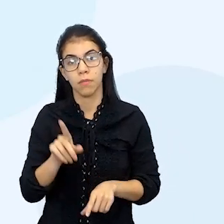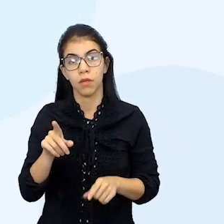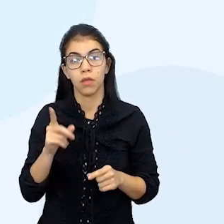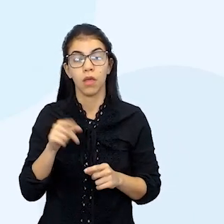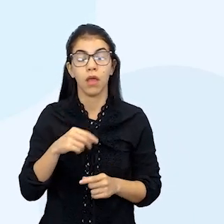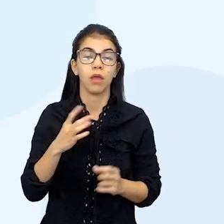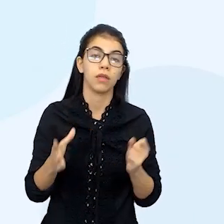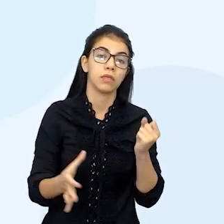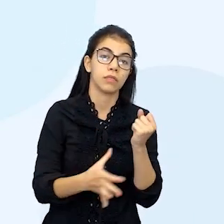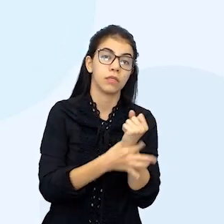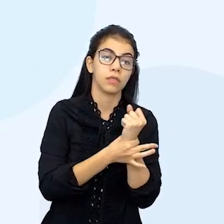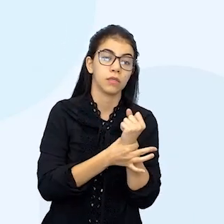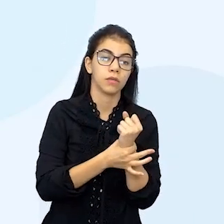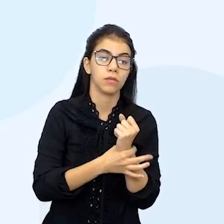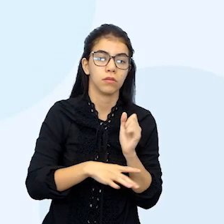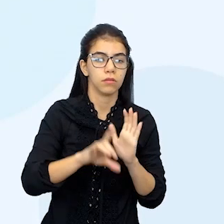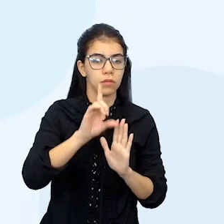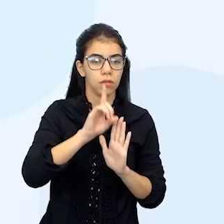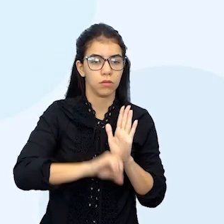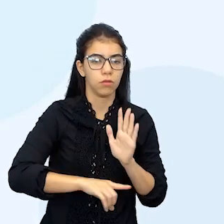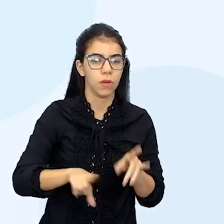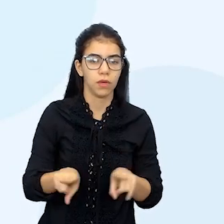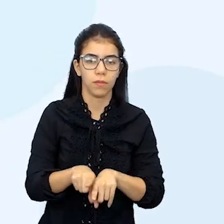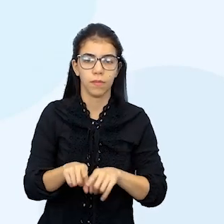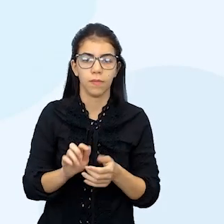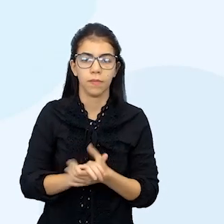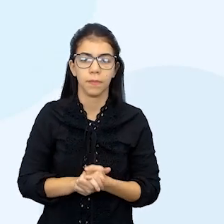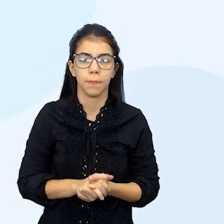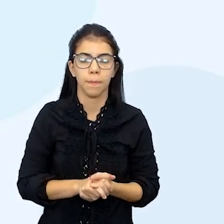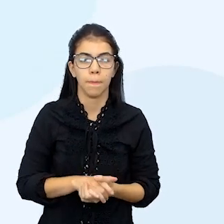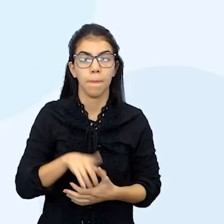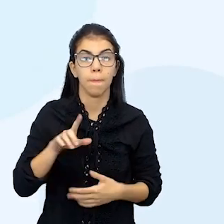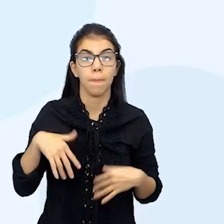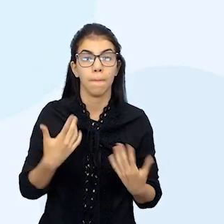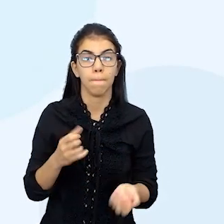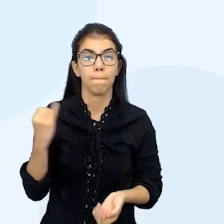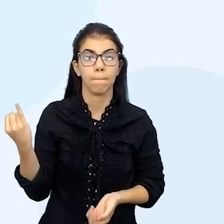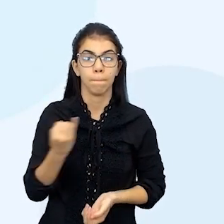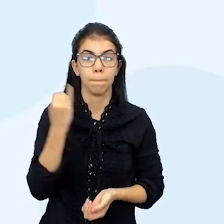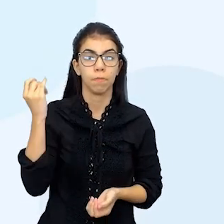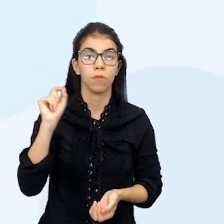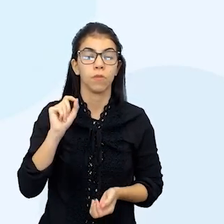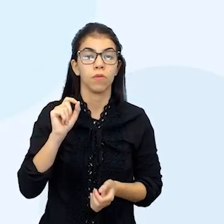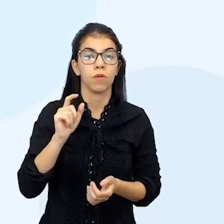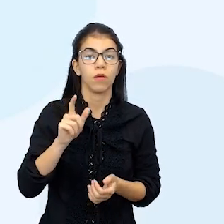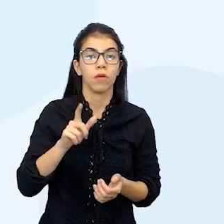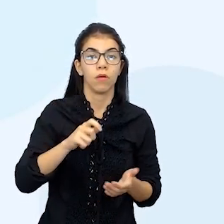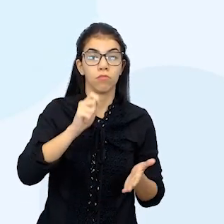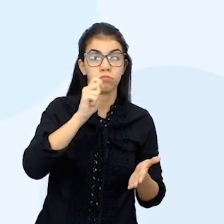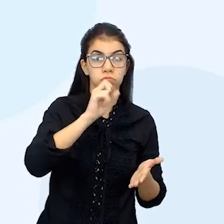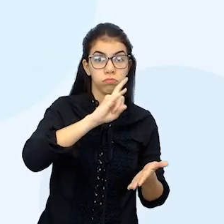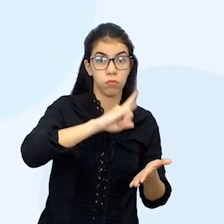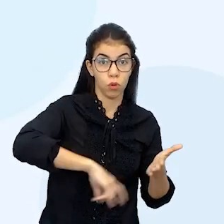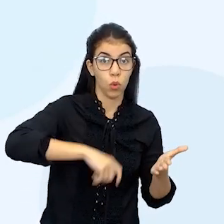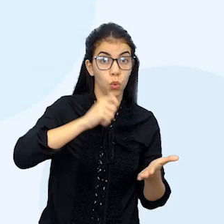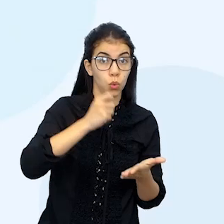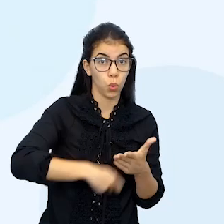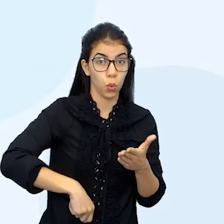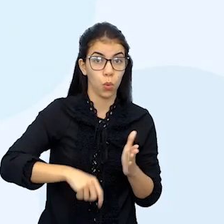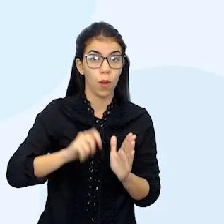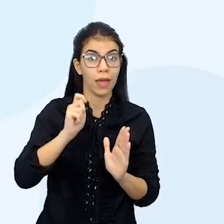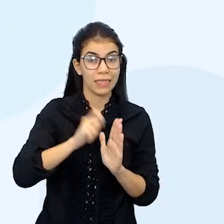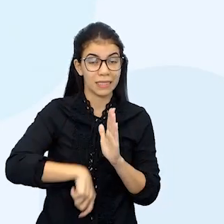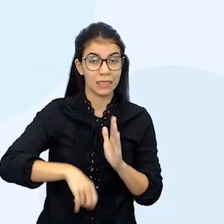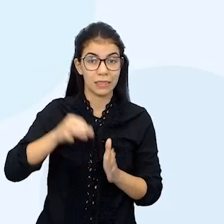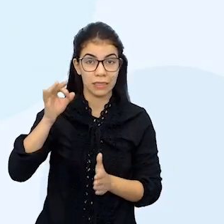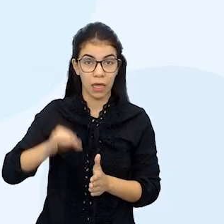da garantia de direitos, né? Sim. Então, quão importante é essa legalidade quando você chega num outro país,